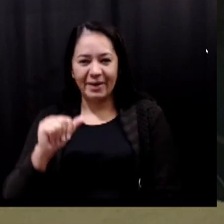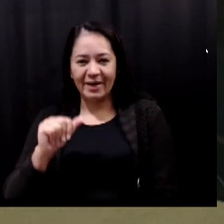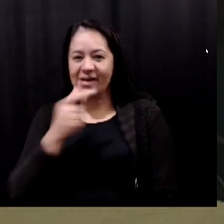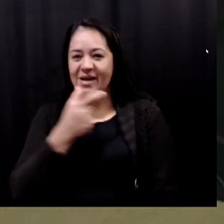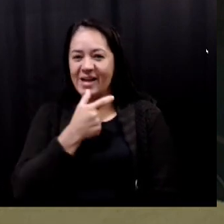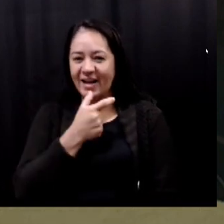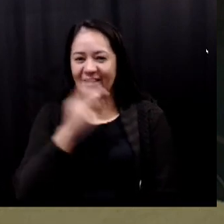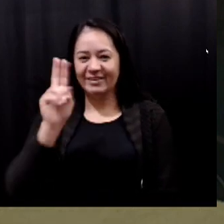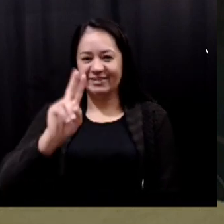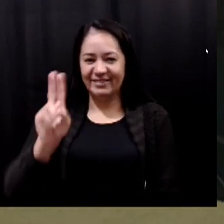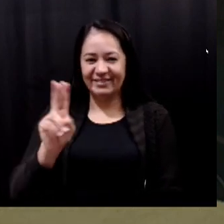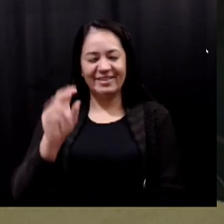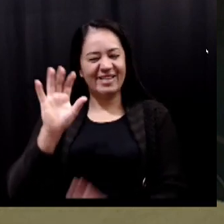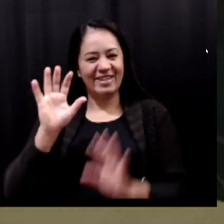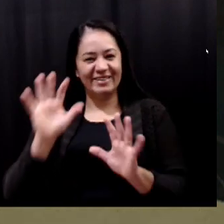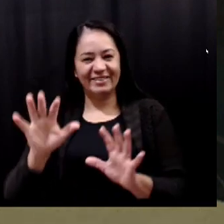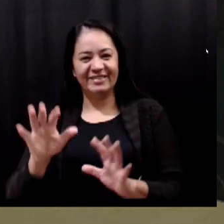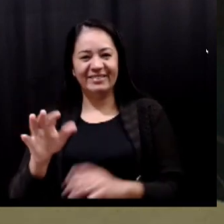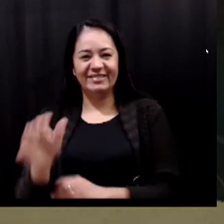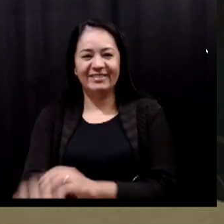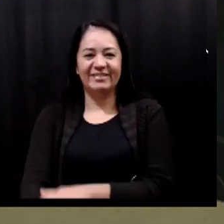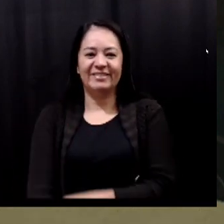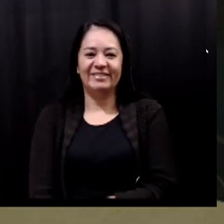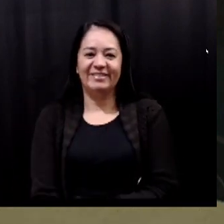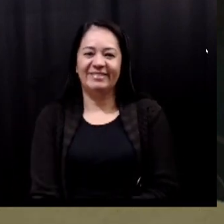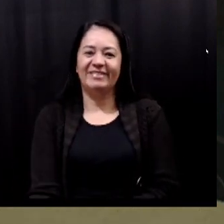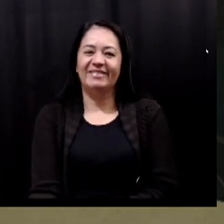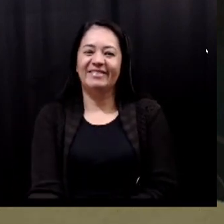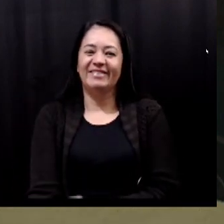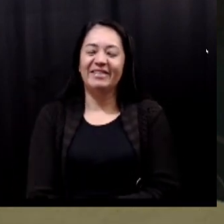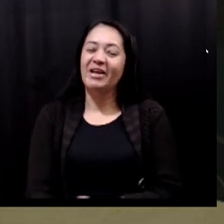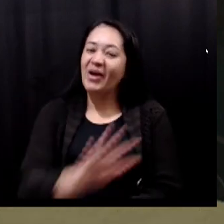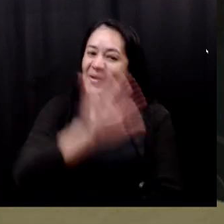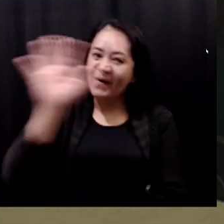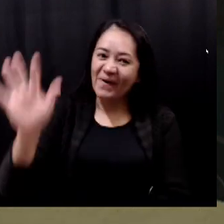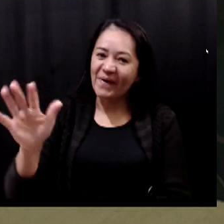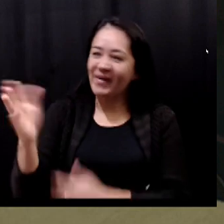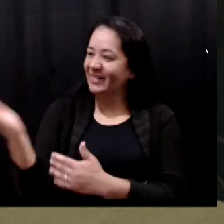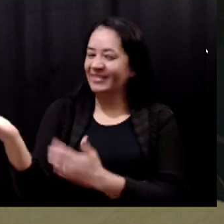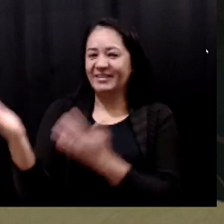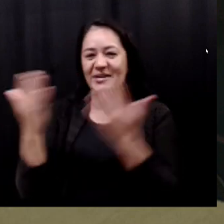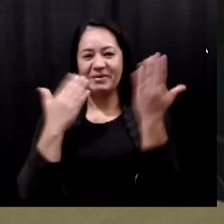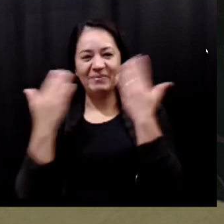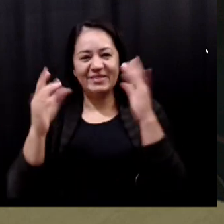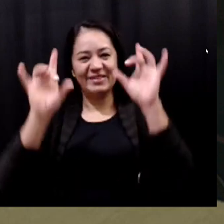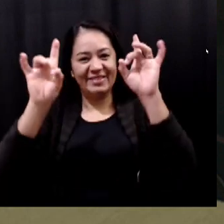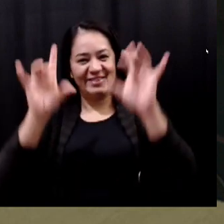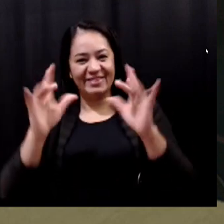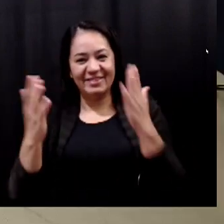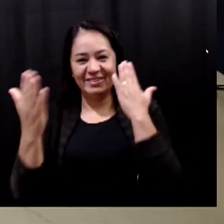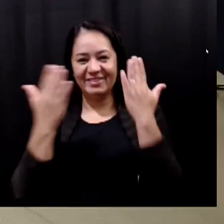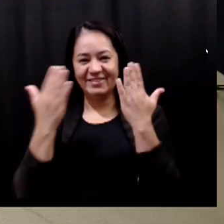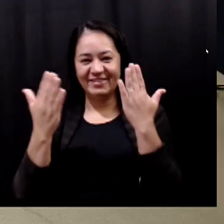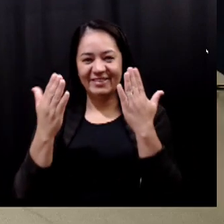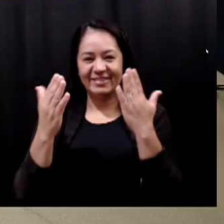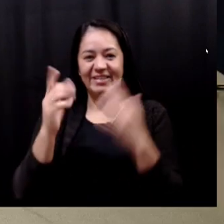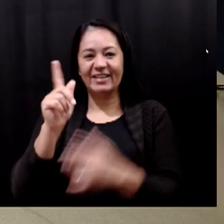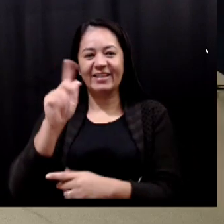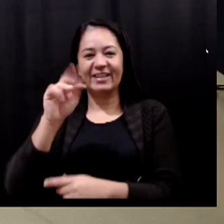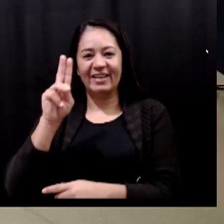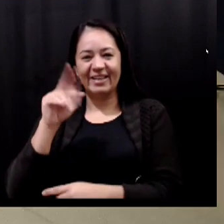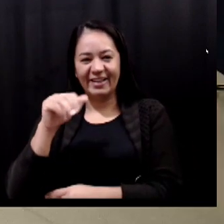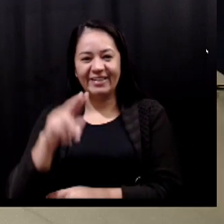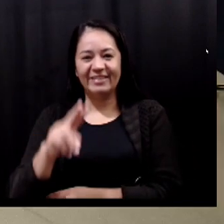Então apaga tudo, apresento de novo. Com a gente, a psicóloga especialista em psicologia junguiana, Tâmara Schioser.